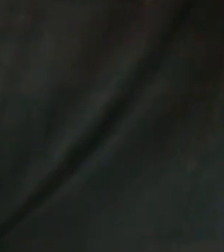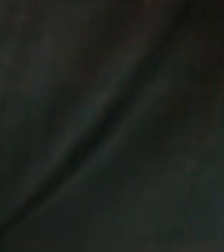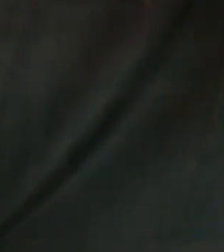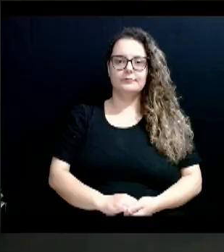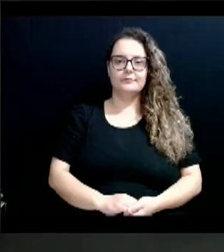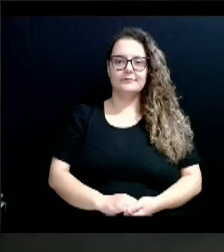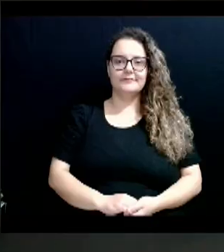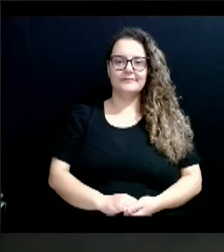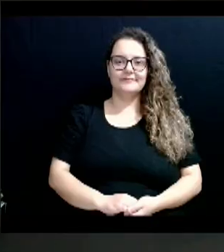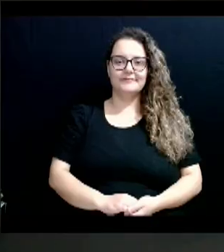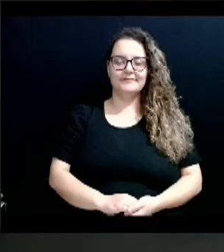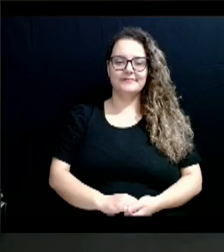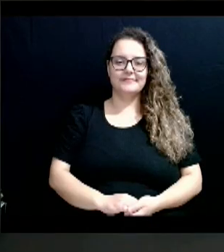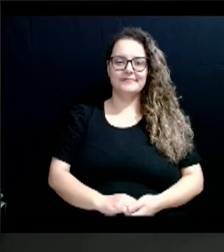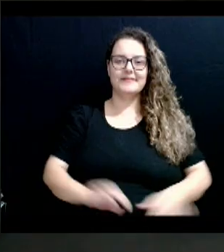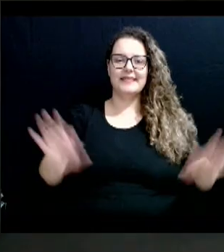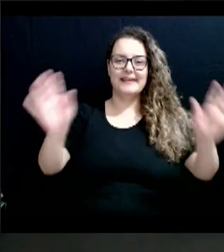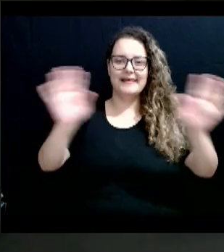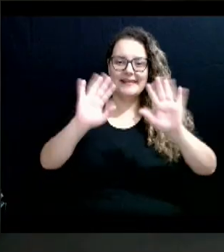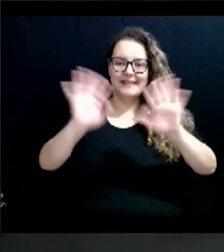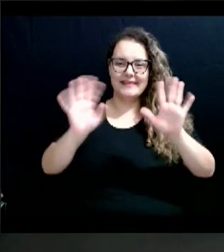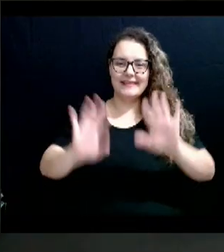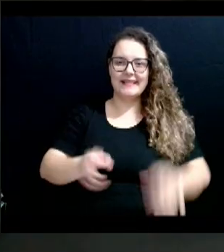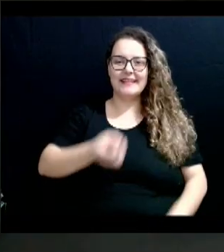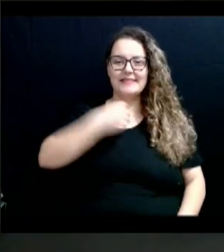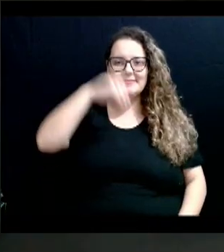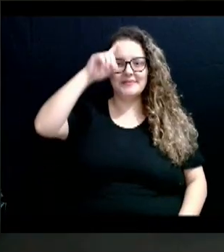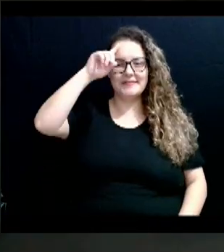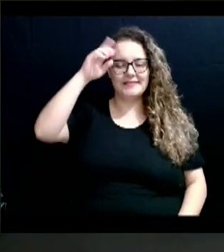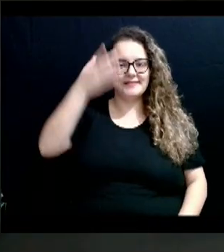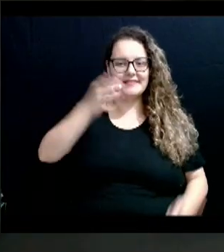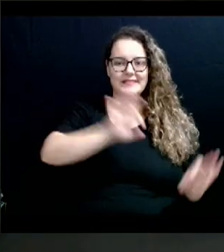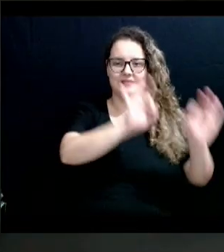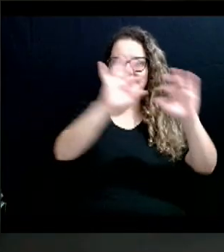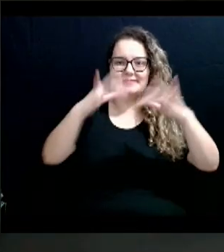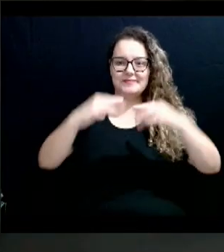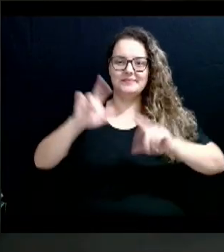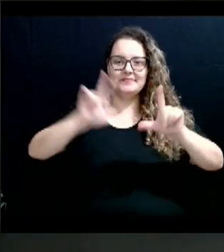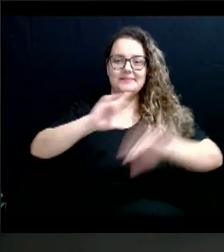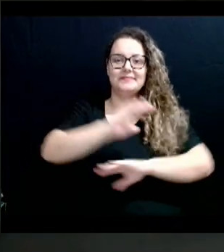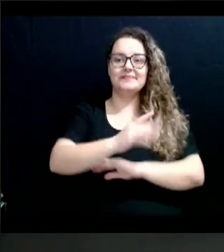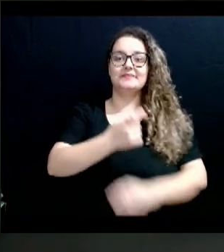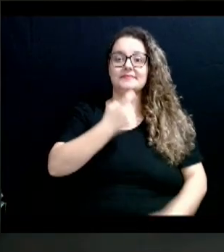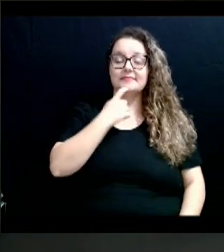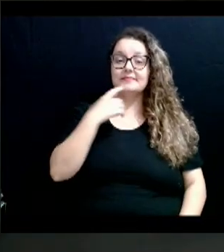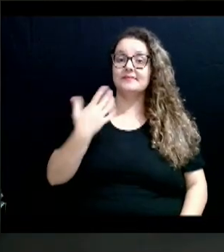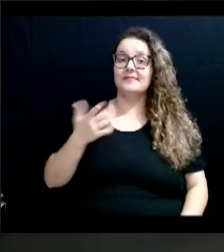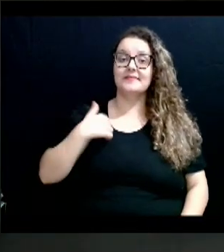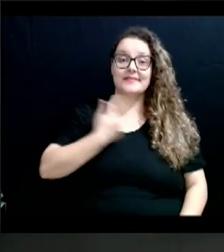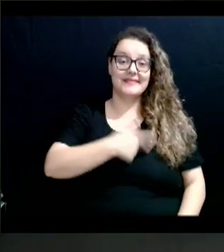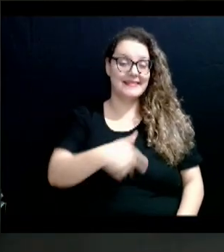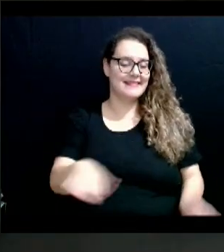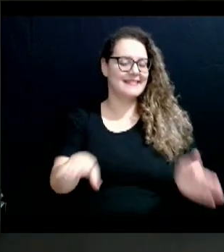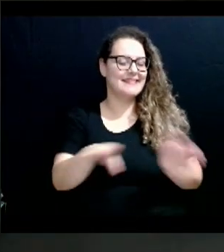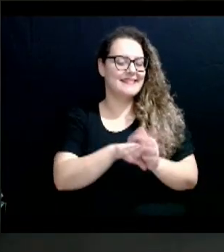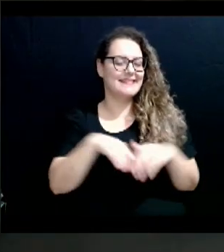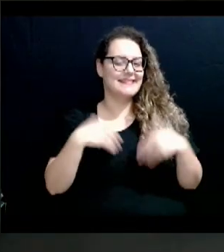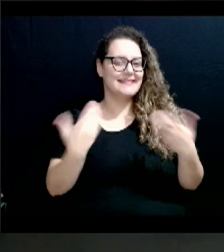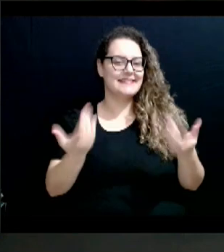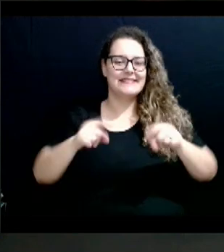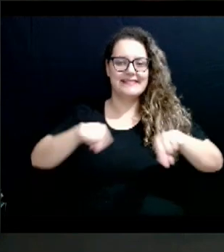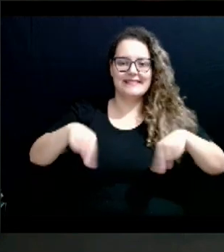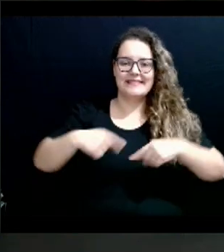Olá, muito bom dia para você que está aí ligadinho na TV Câmara Campinas. Estamos chegando com o Estúdio Câmara